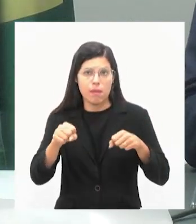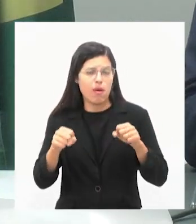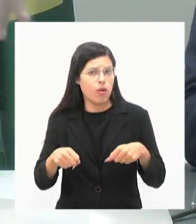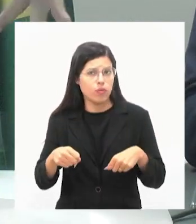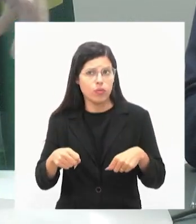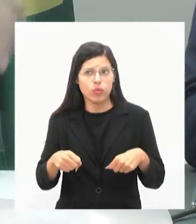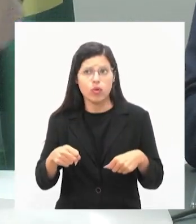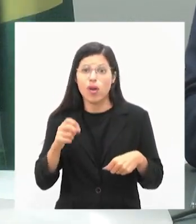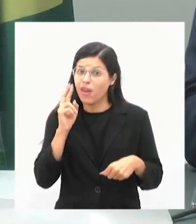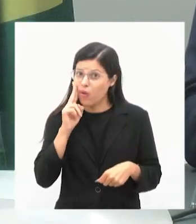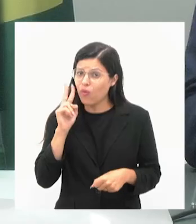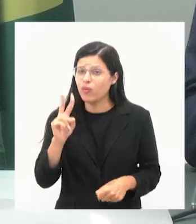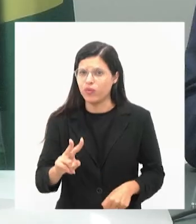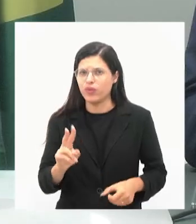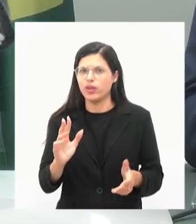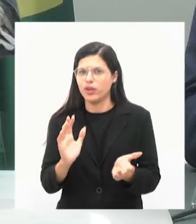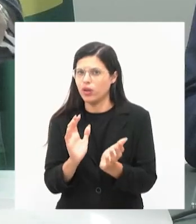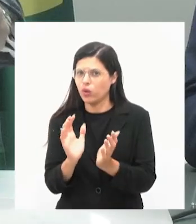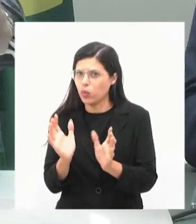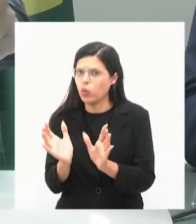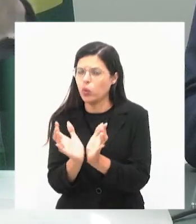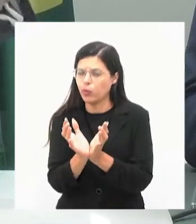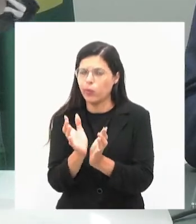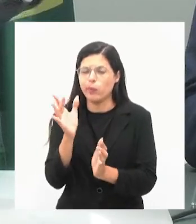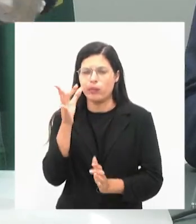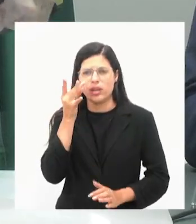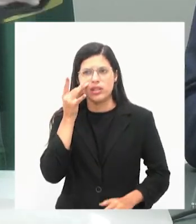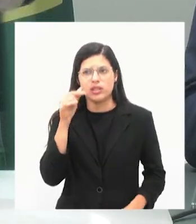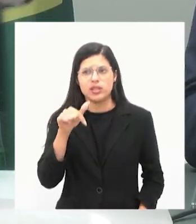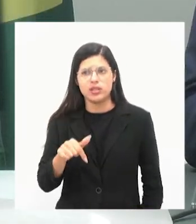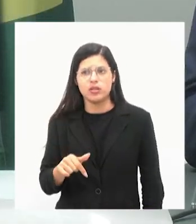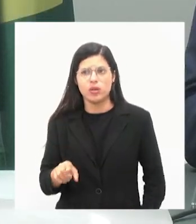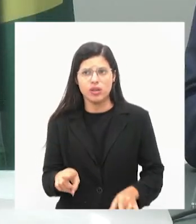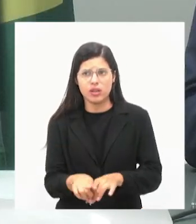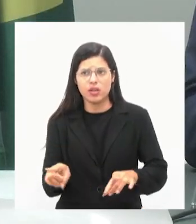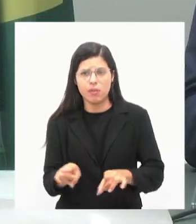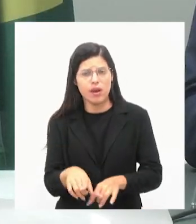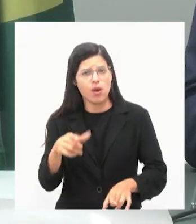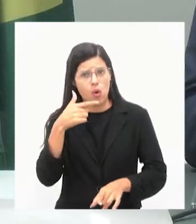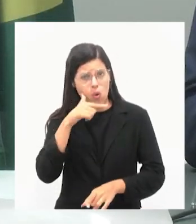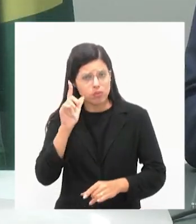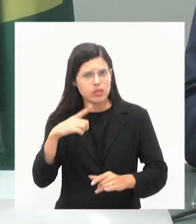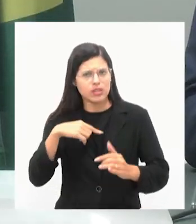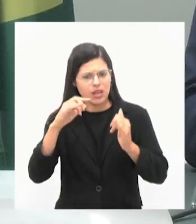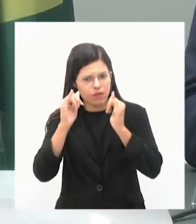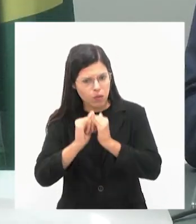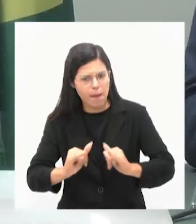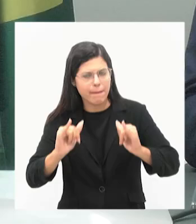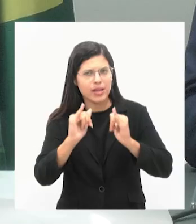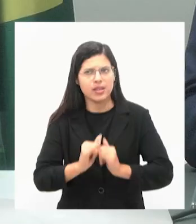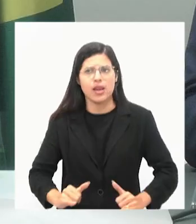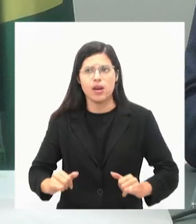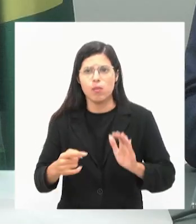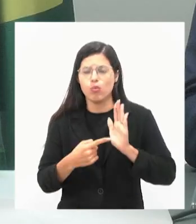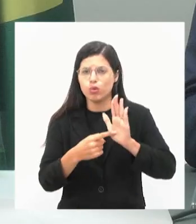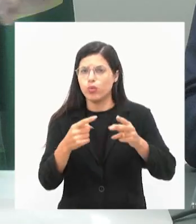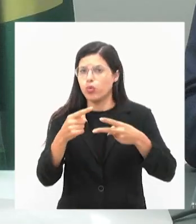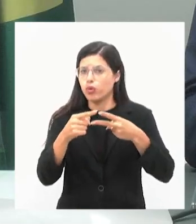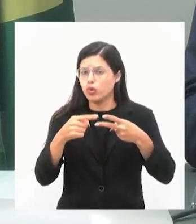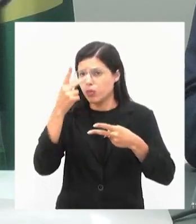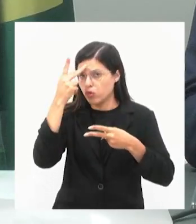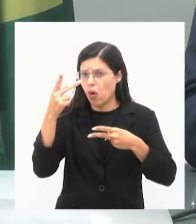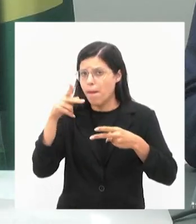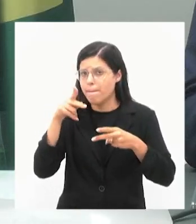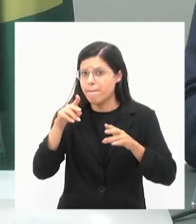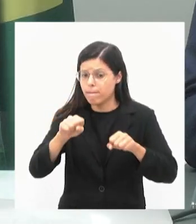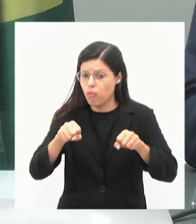presenciamos, a comissão presenciou e foi matéria do grande veículo de comunicação ontem, mostrando isso. 2 pessoas tiveram as motos roubadas e